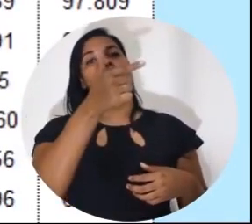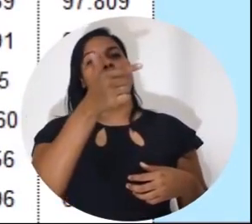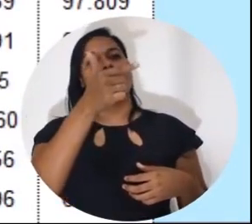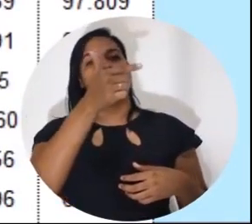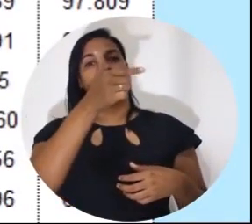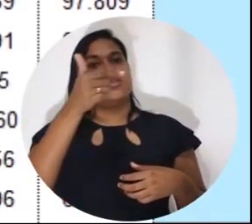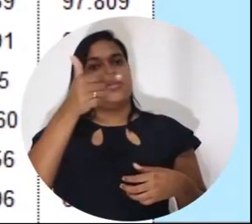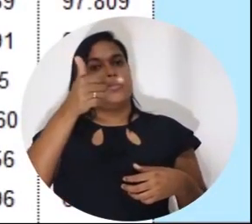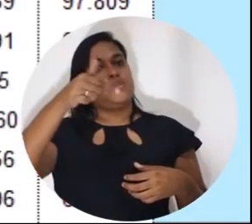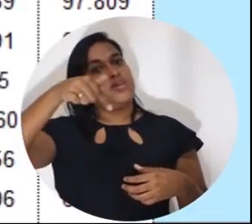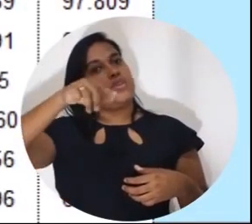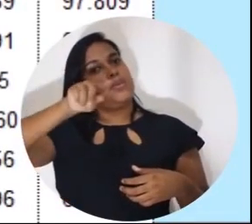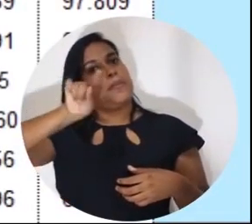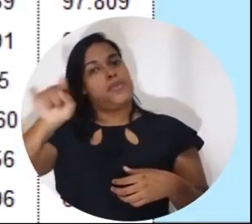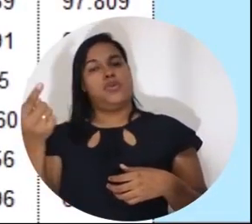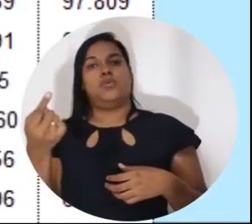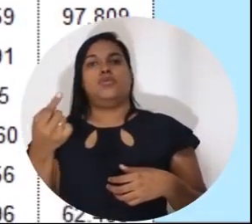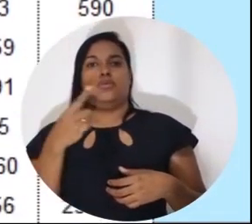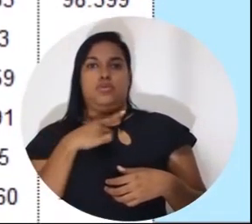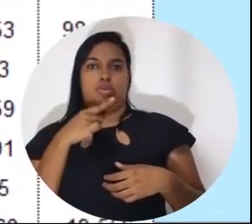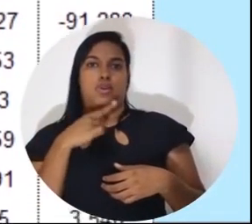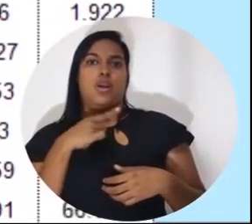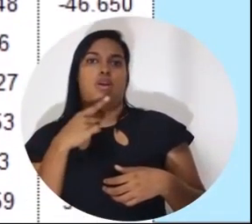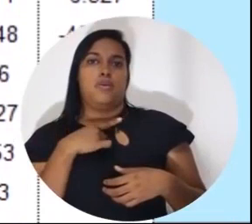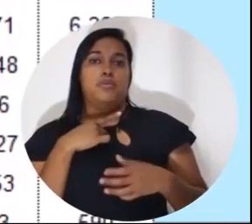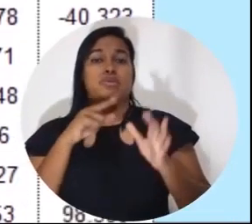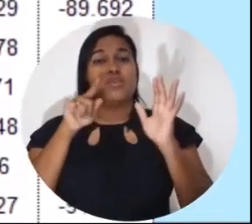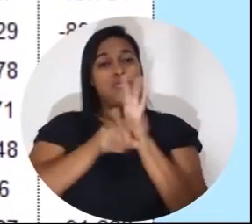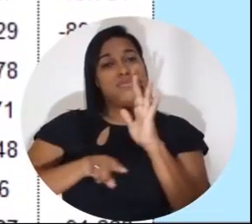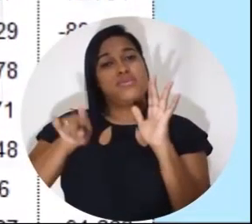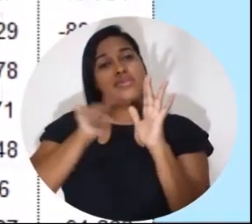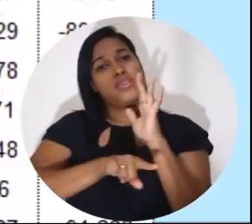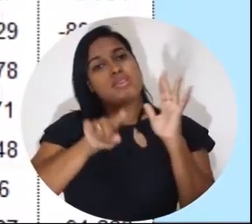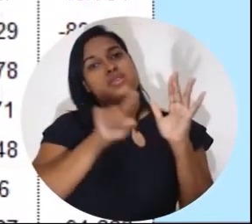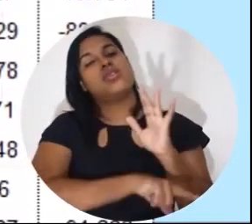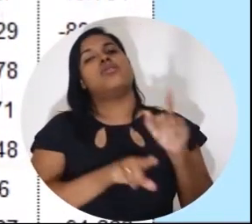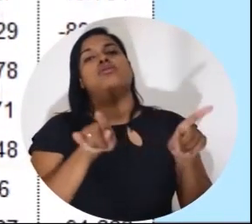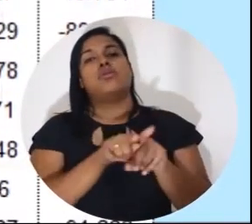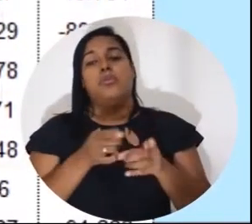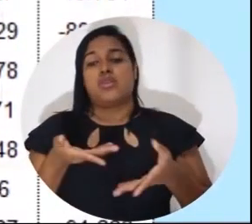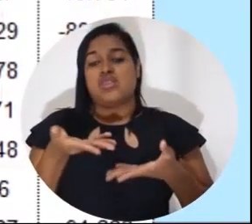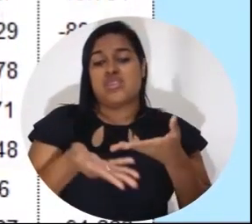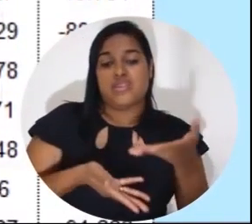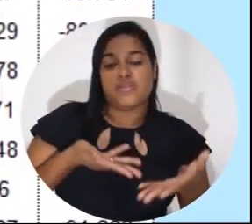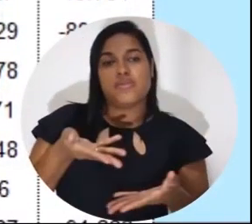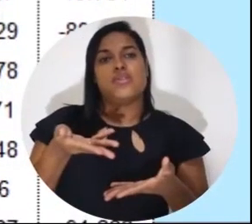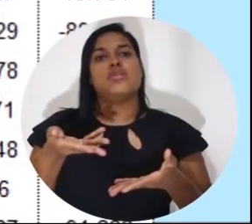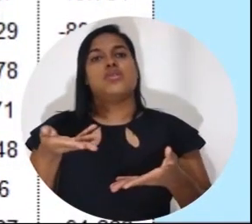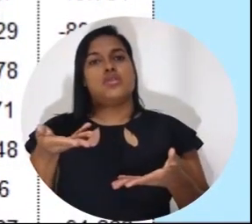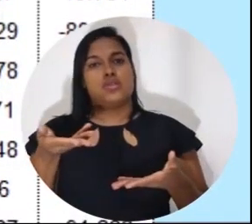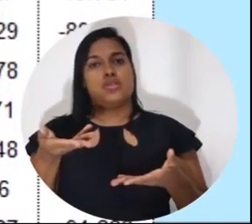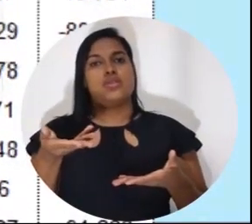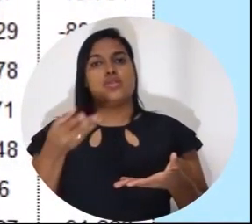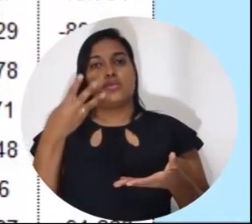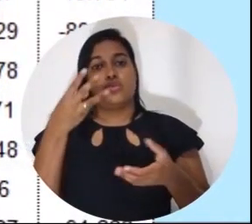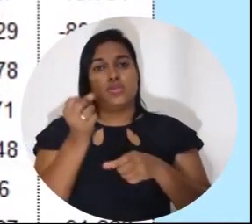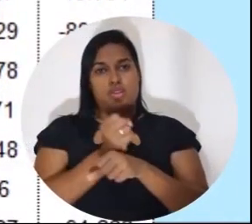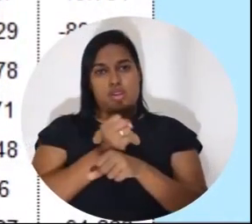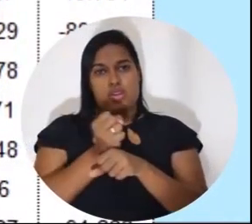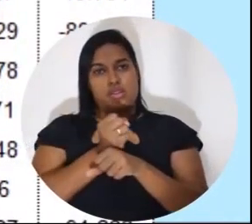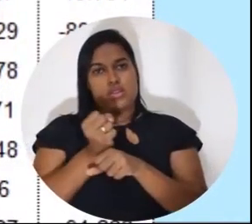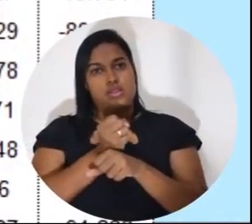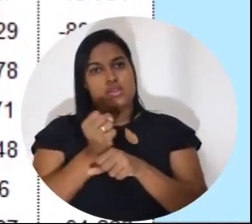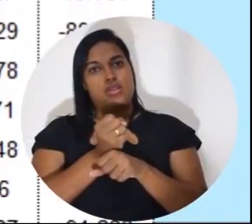81.227.000, tá? Veja também que temos saldos negativos na conta serviços e rendas nos 3 anos